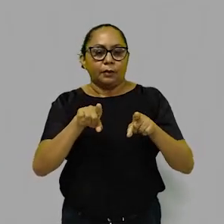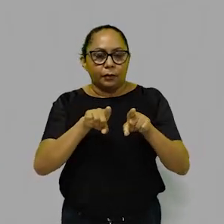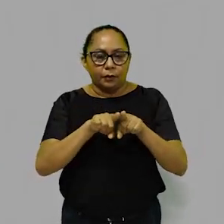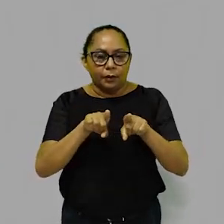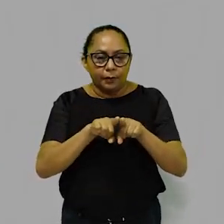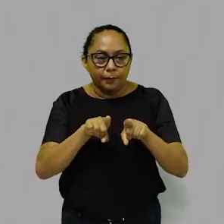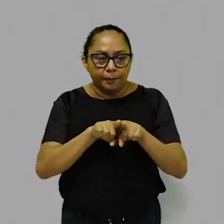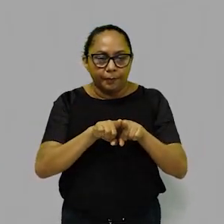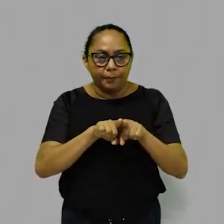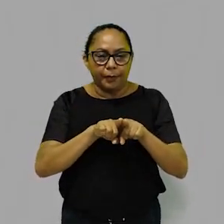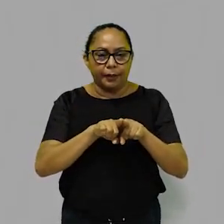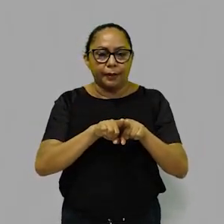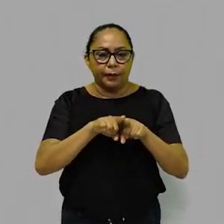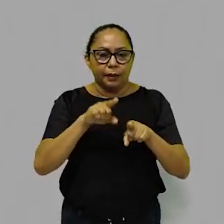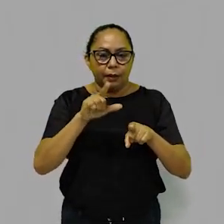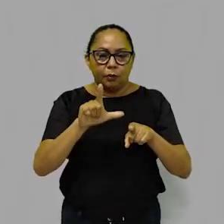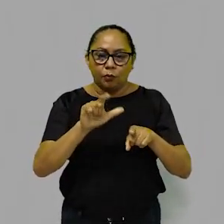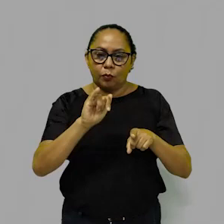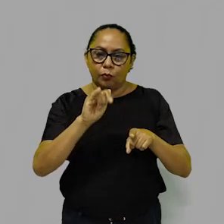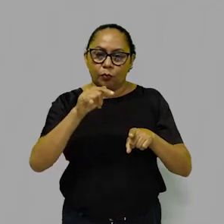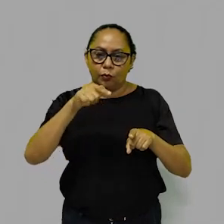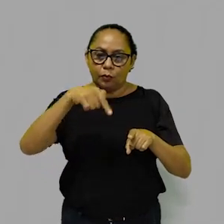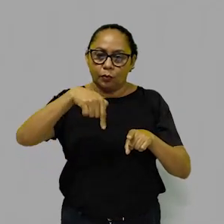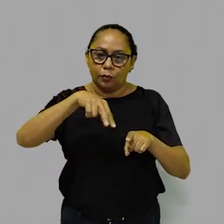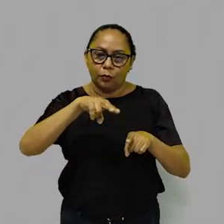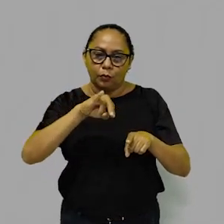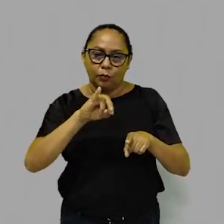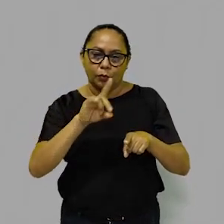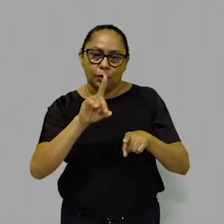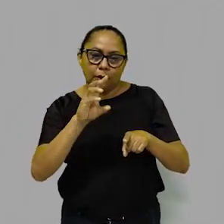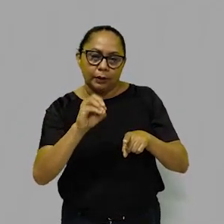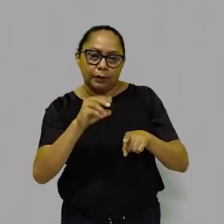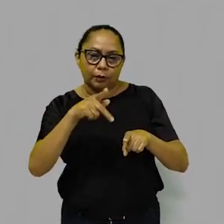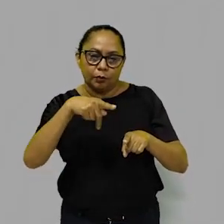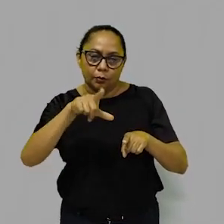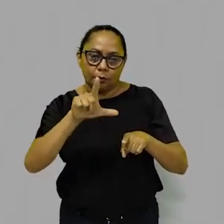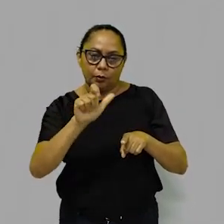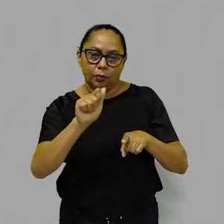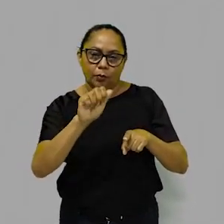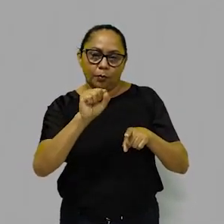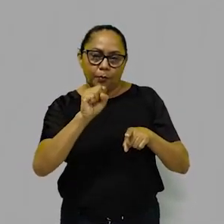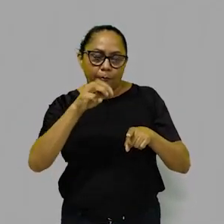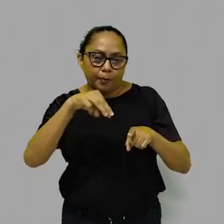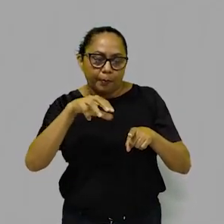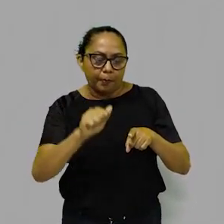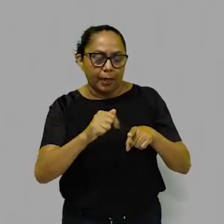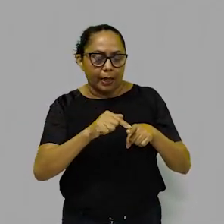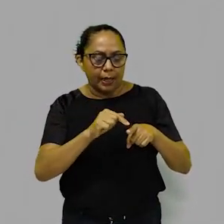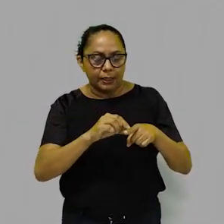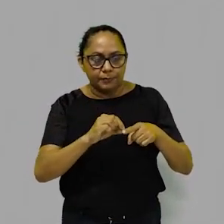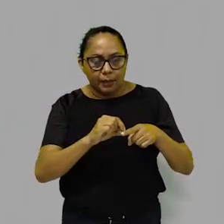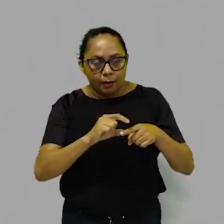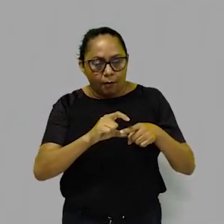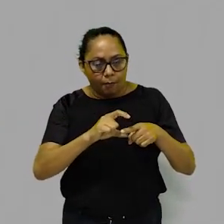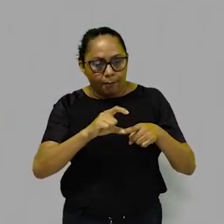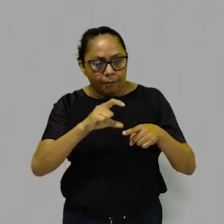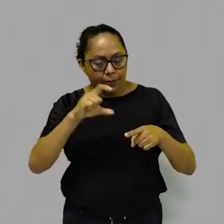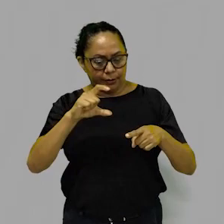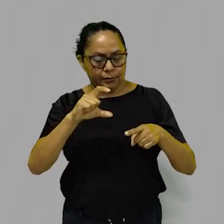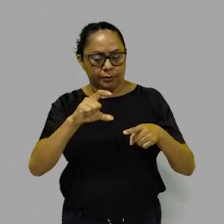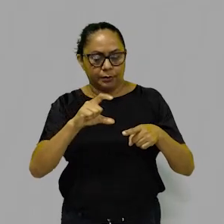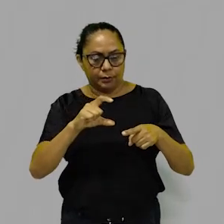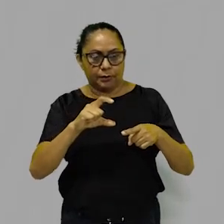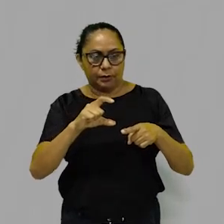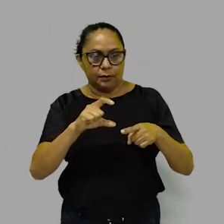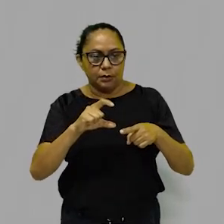do líquido do sangue, que é o plasma, ele vai extravasar dos vasos sanguíneos e vai ocupar o espaço